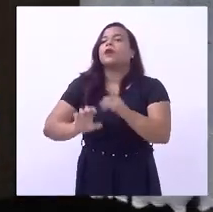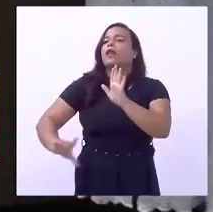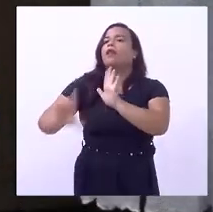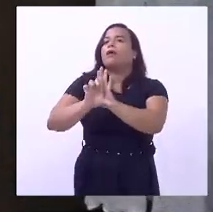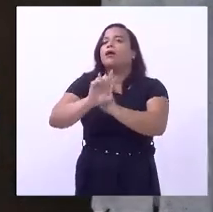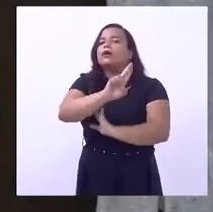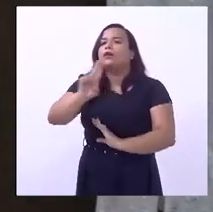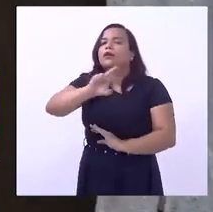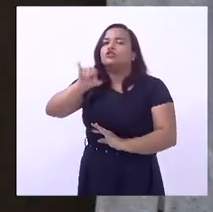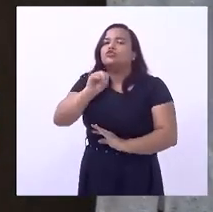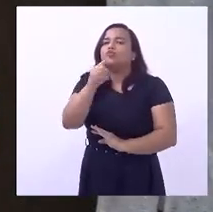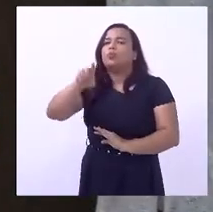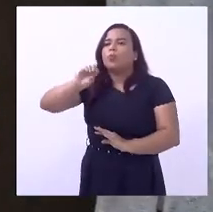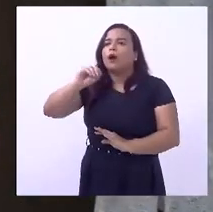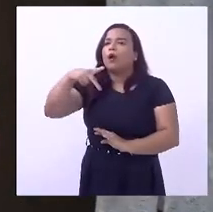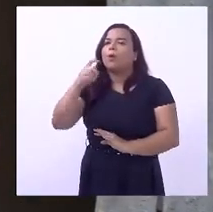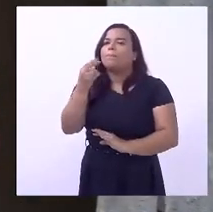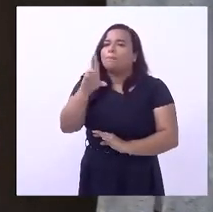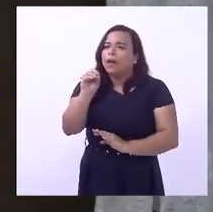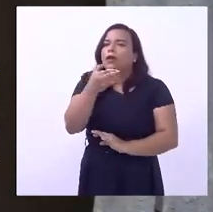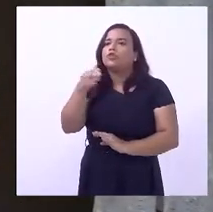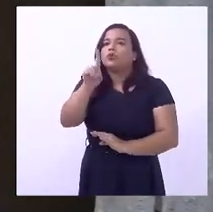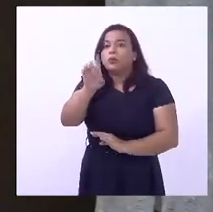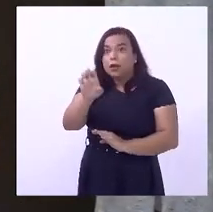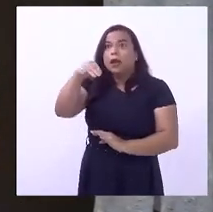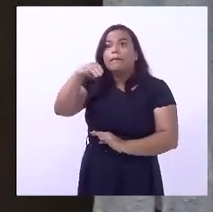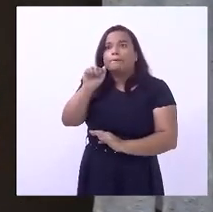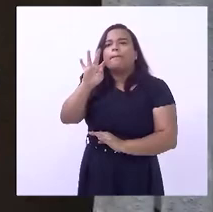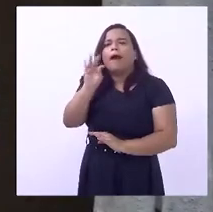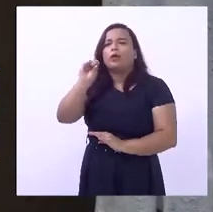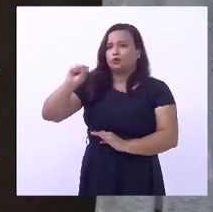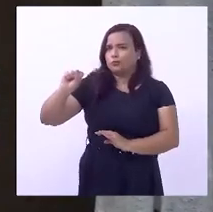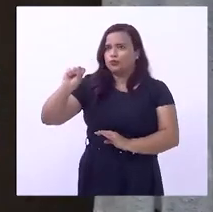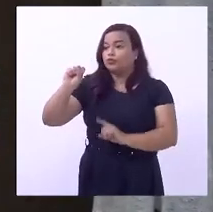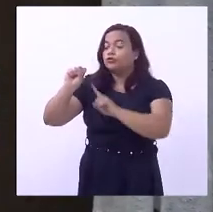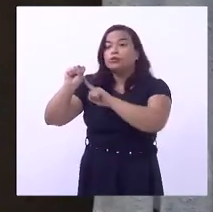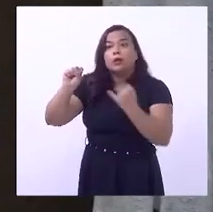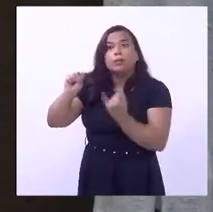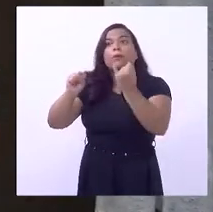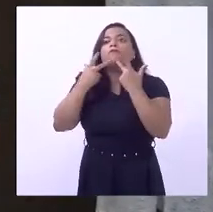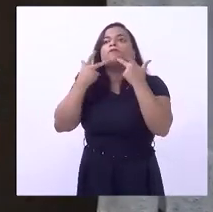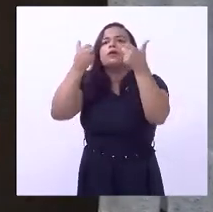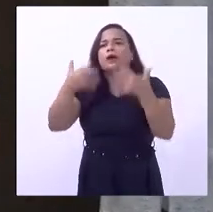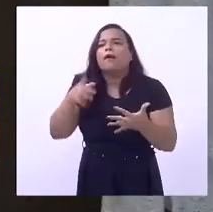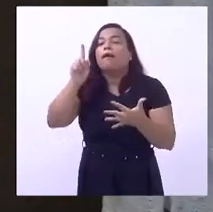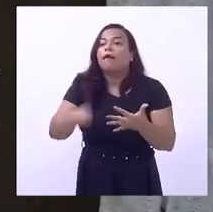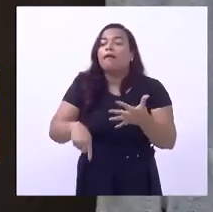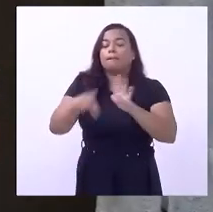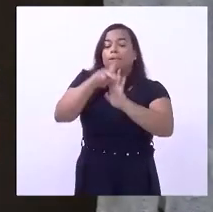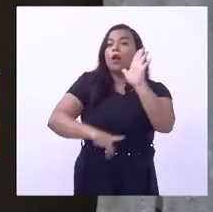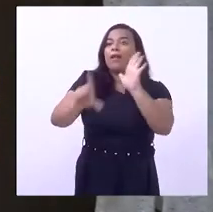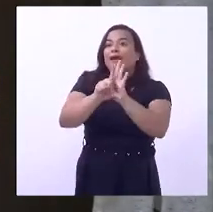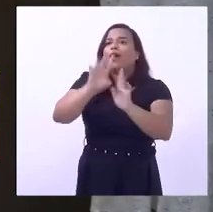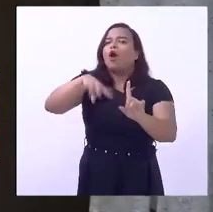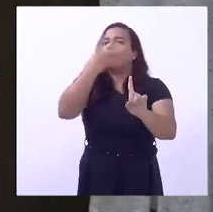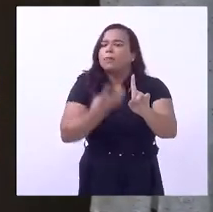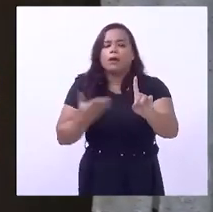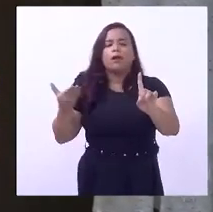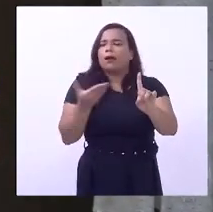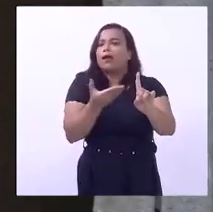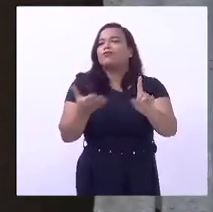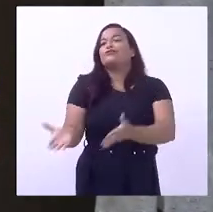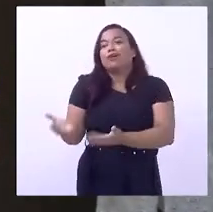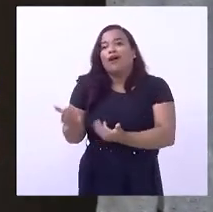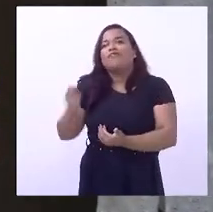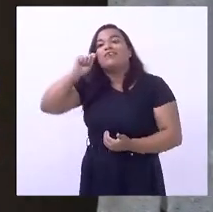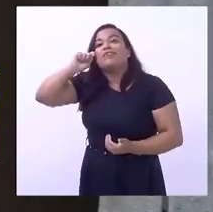João Pedro de Matos. Importante dizer, senhor presidente, que esse é um projeto de lei que homenageia um jovem